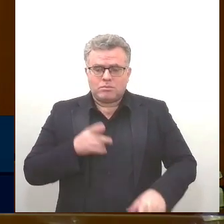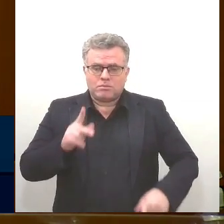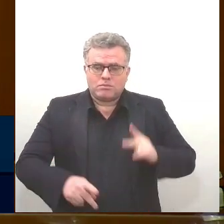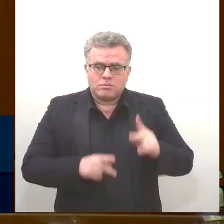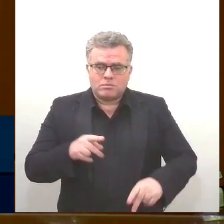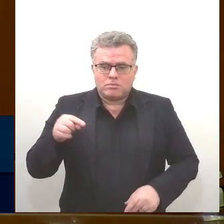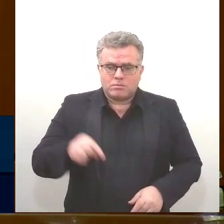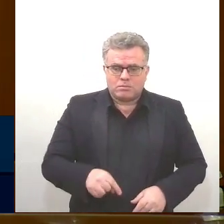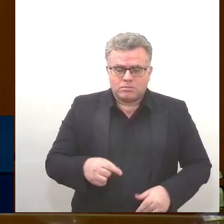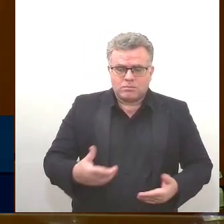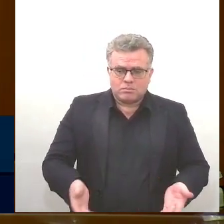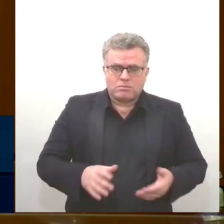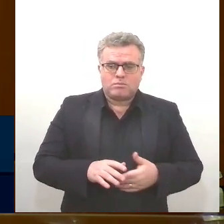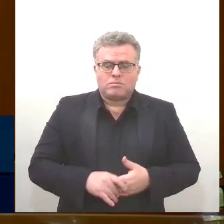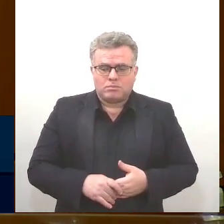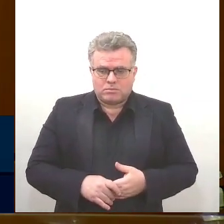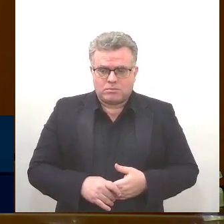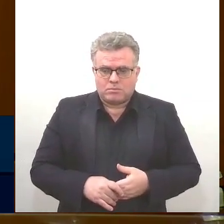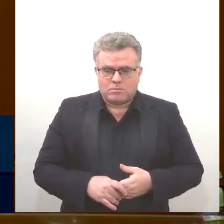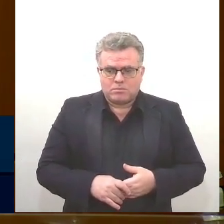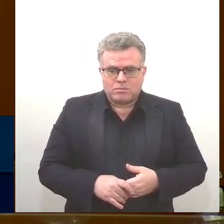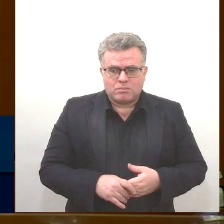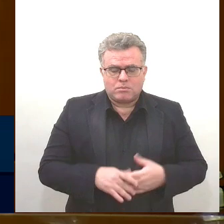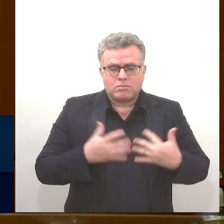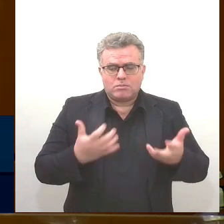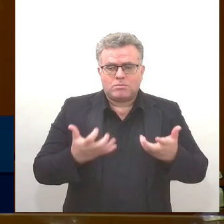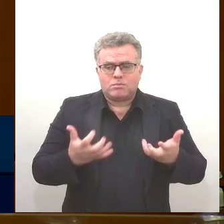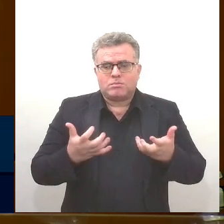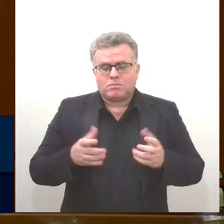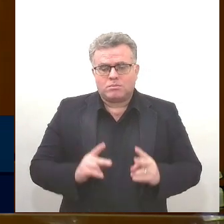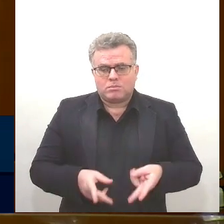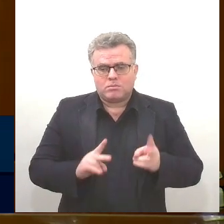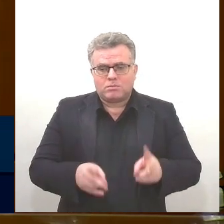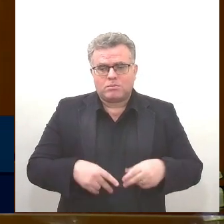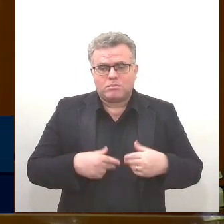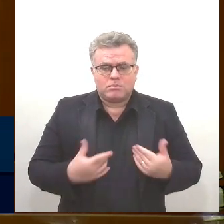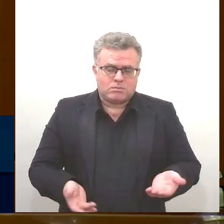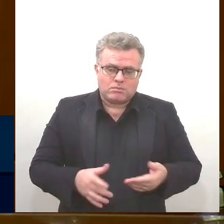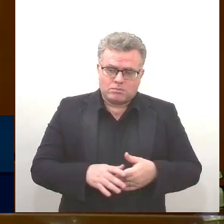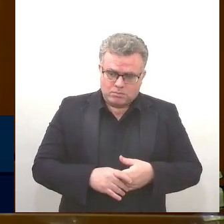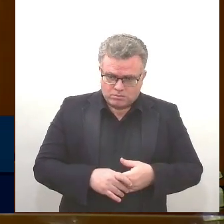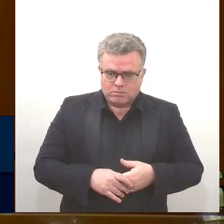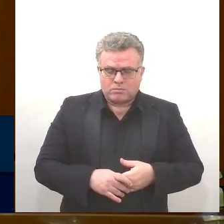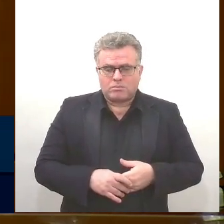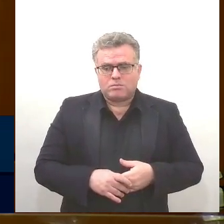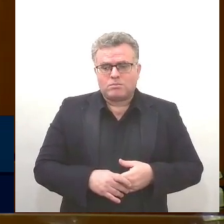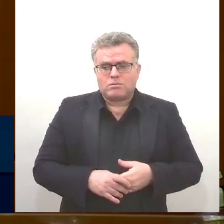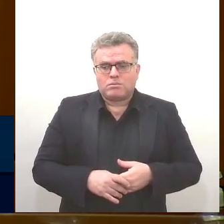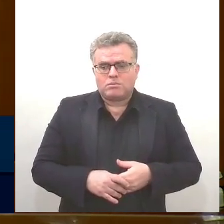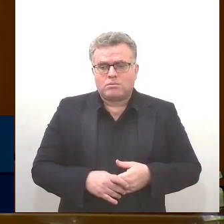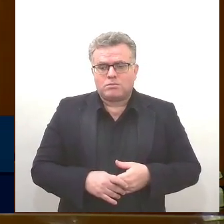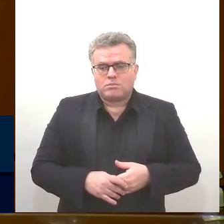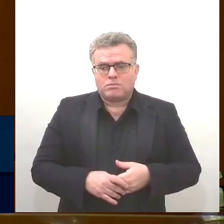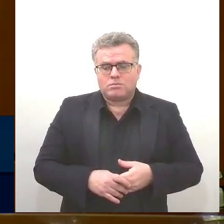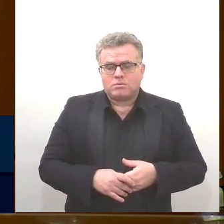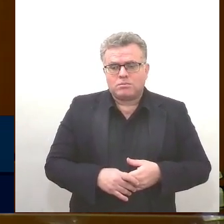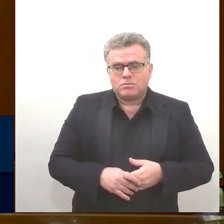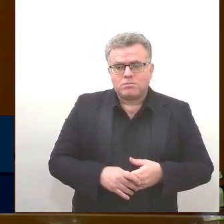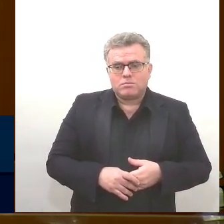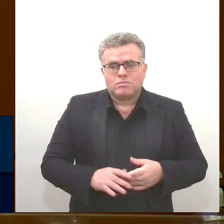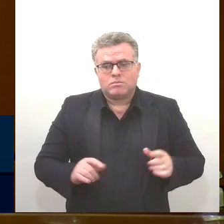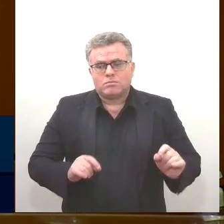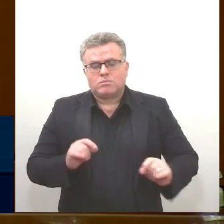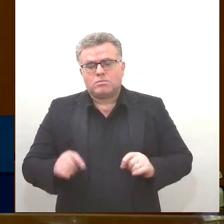cidade eu quero senhoras e senhores deputados trazer aqui a minha